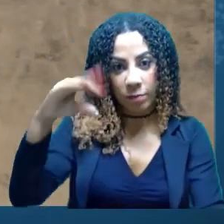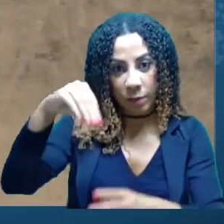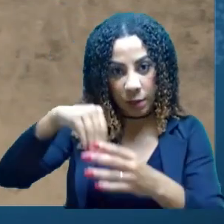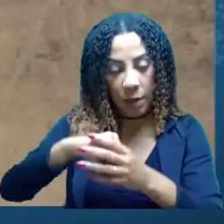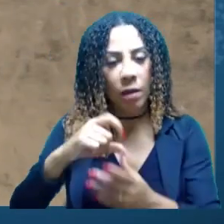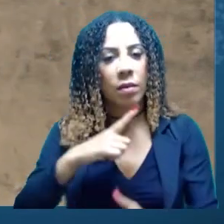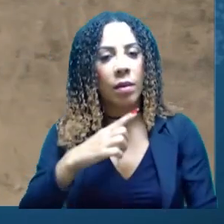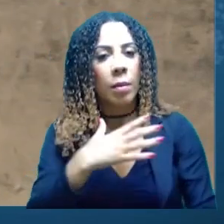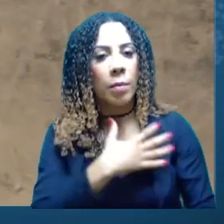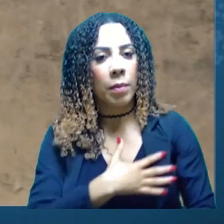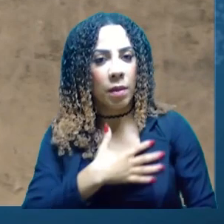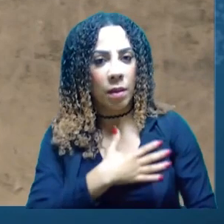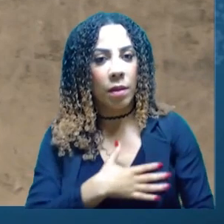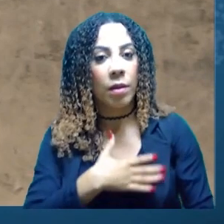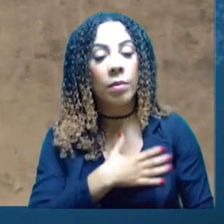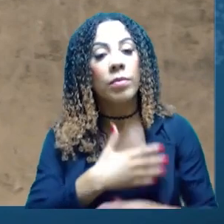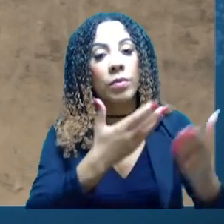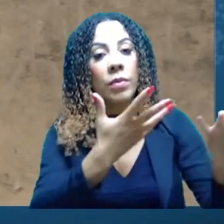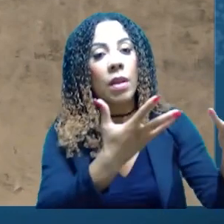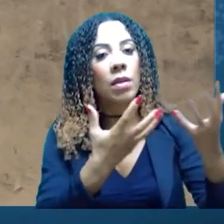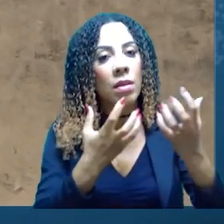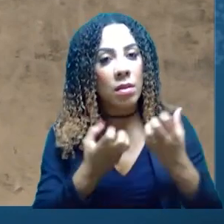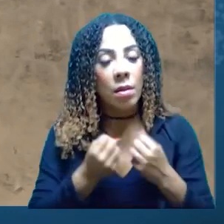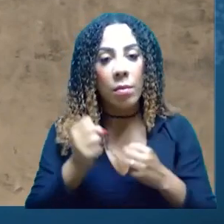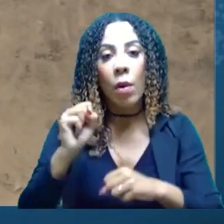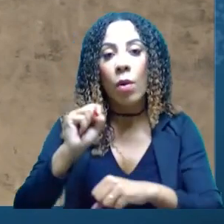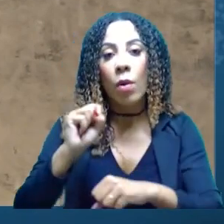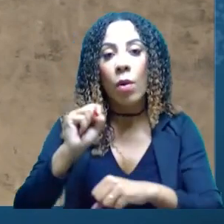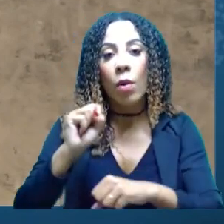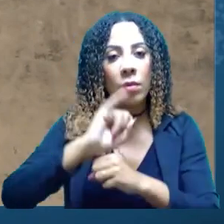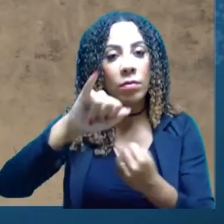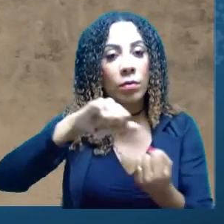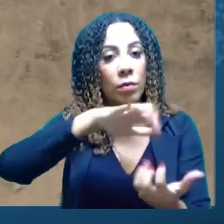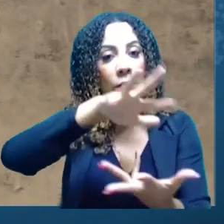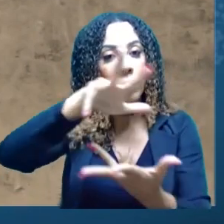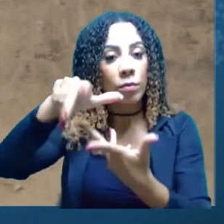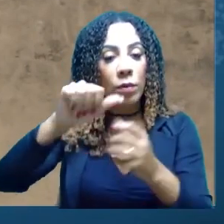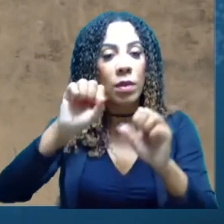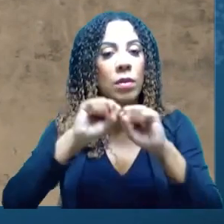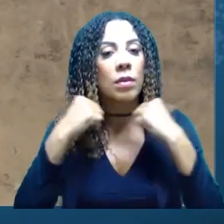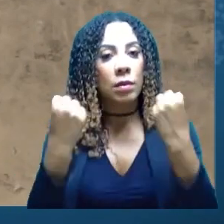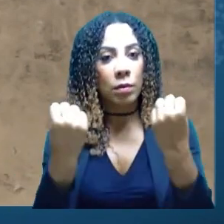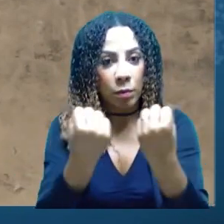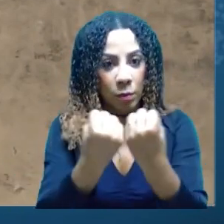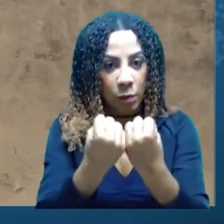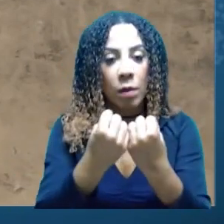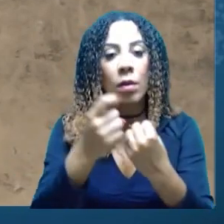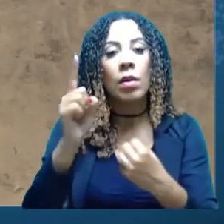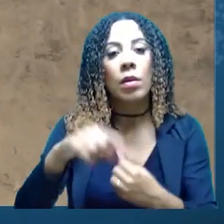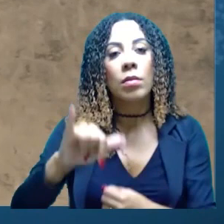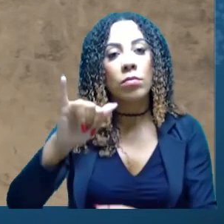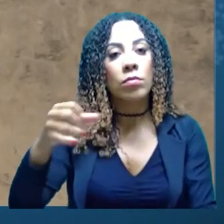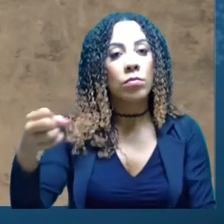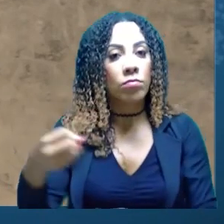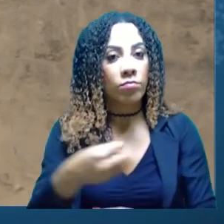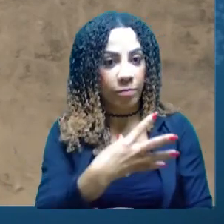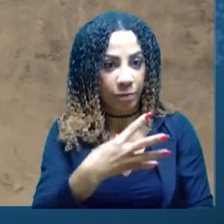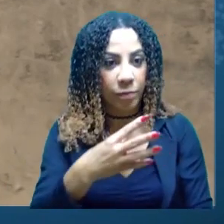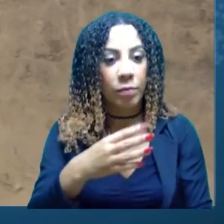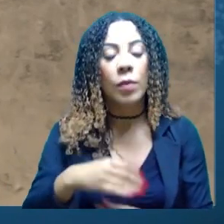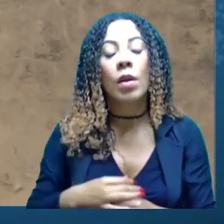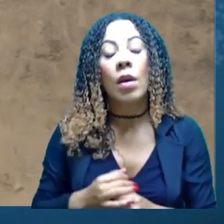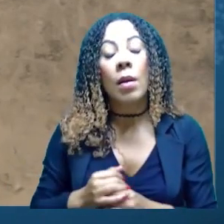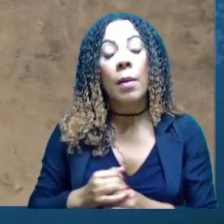prazer de recebê-los no 8º International Symposium on Immunobiologicals.